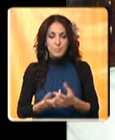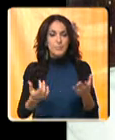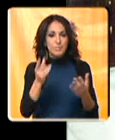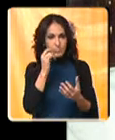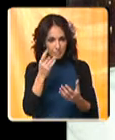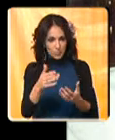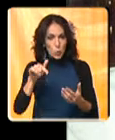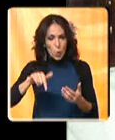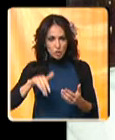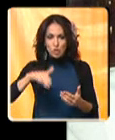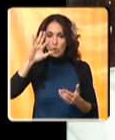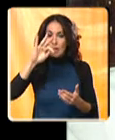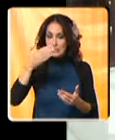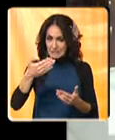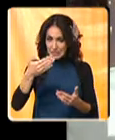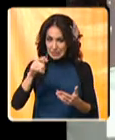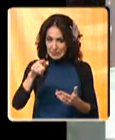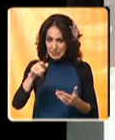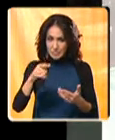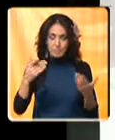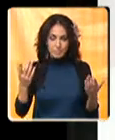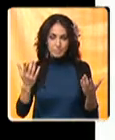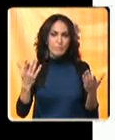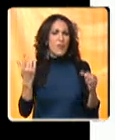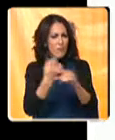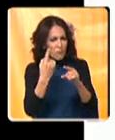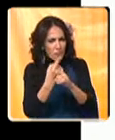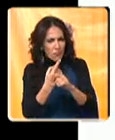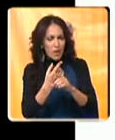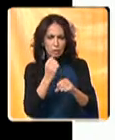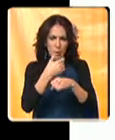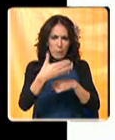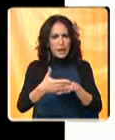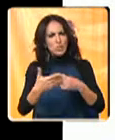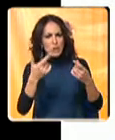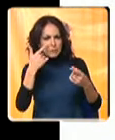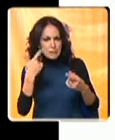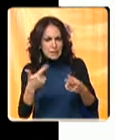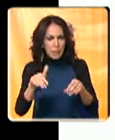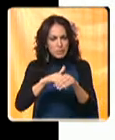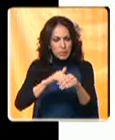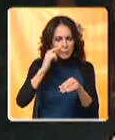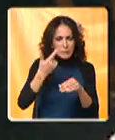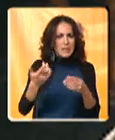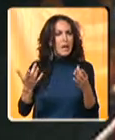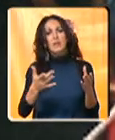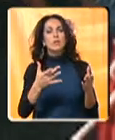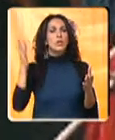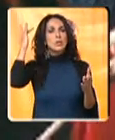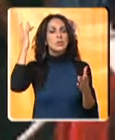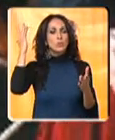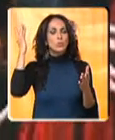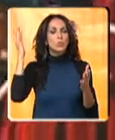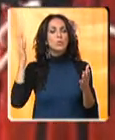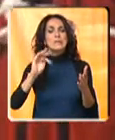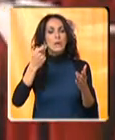Sérgio tem hoje 47 anos. Entre outros afazeres, foi sendo figurante especial no Teatro de São Carlos. E era com paixão